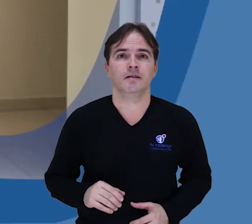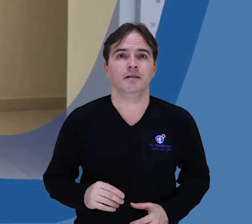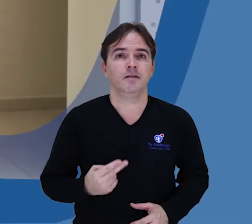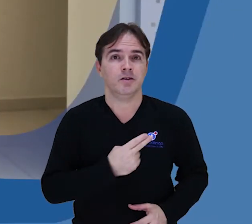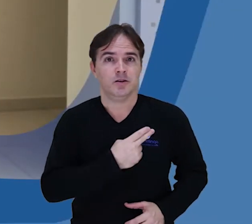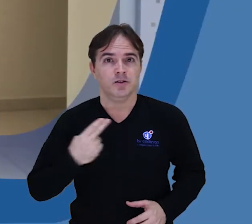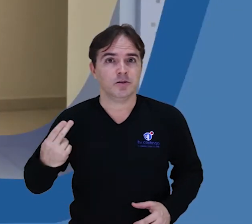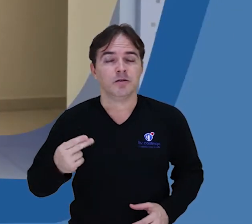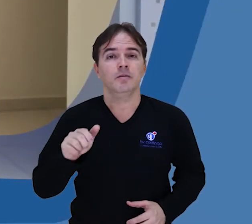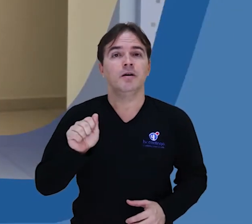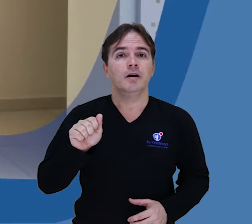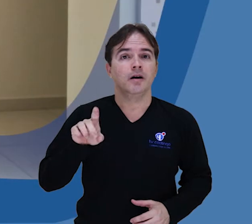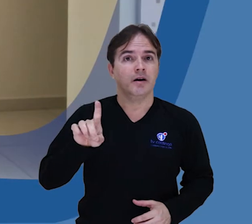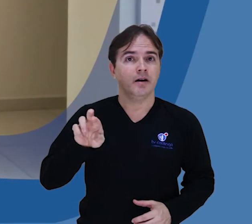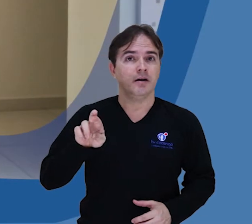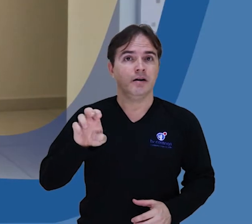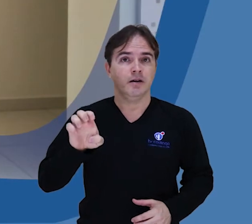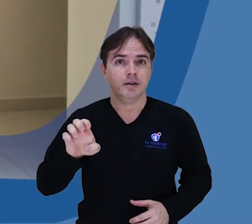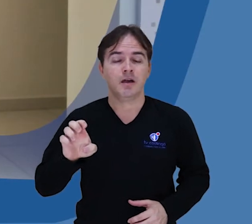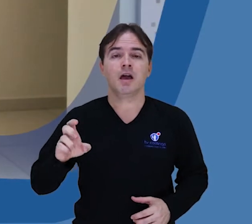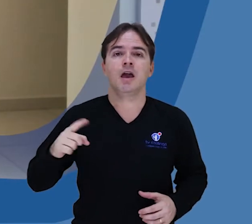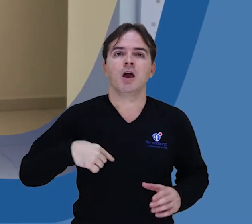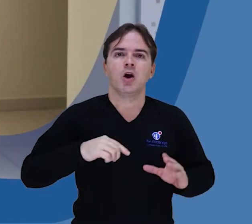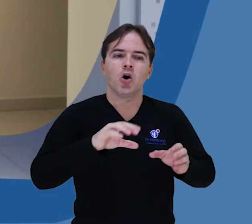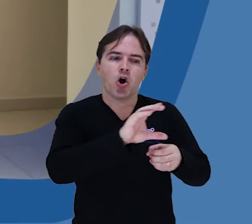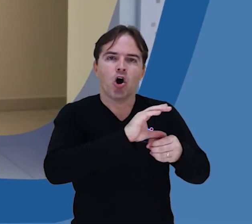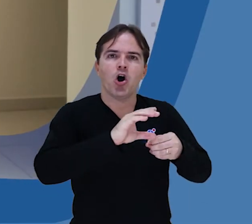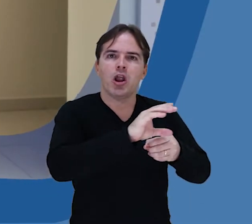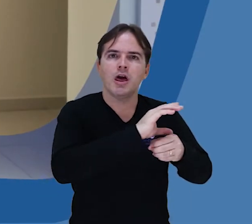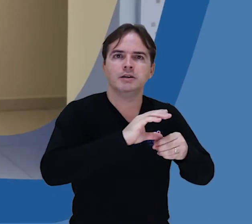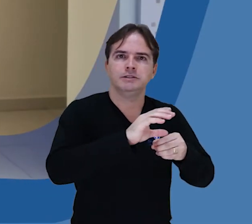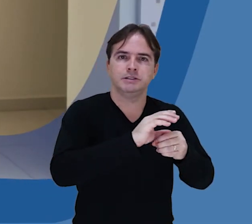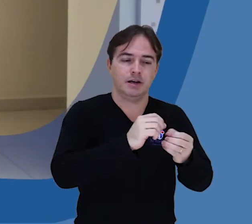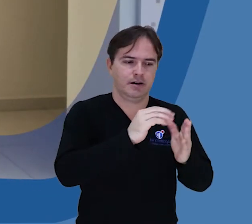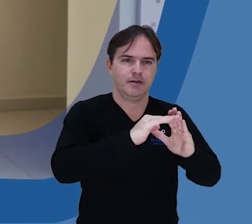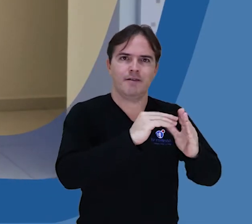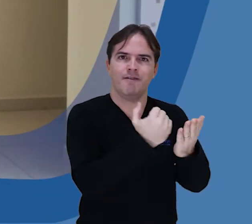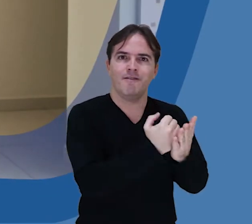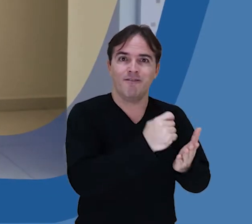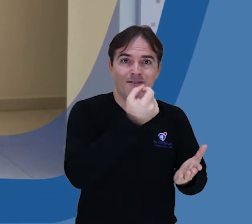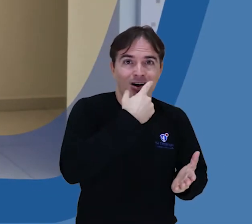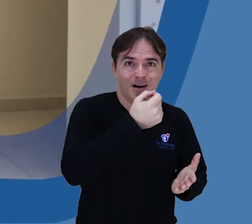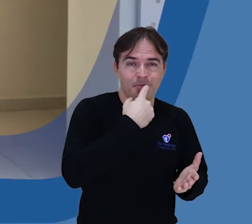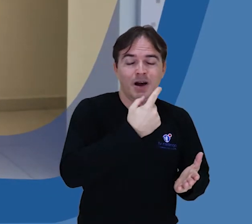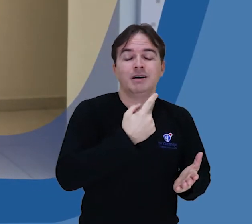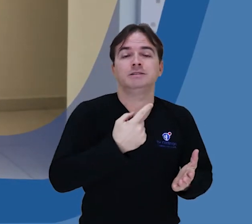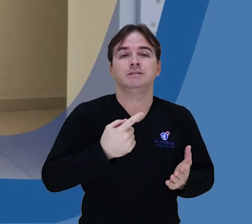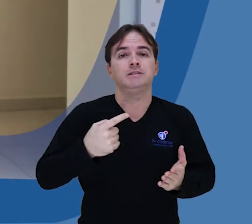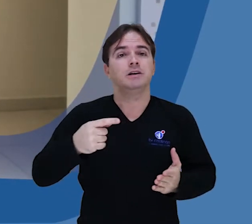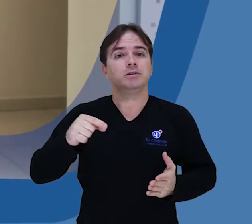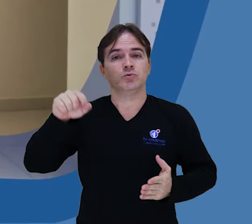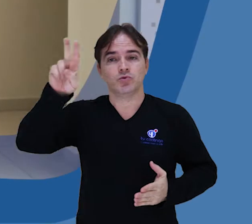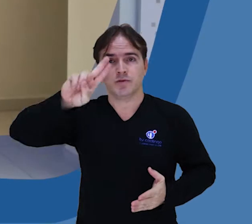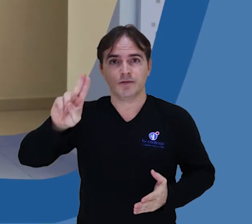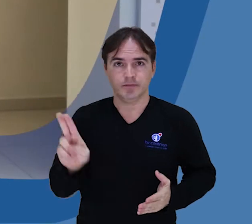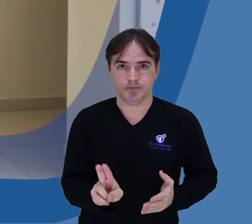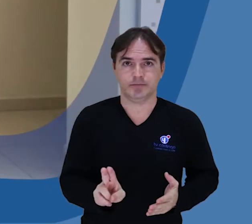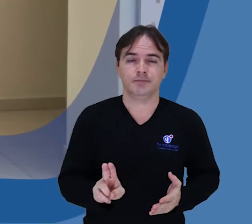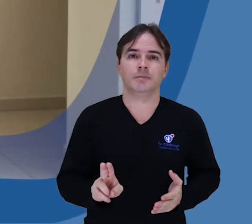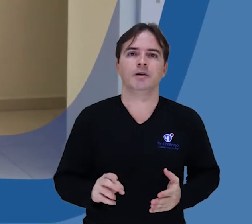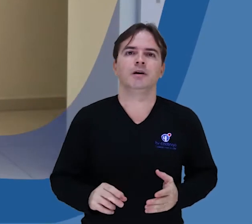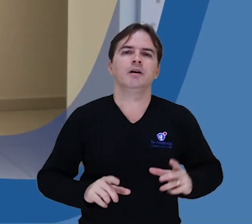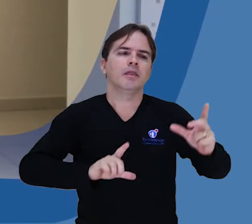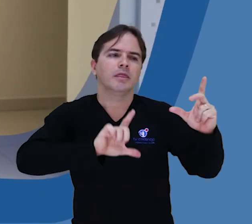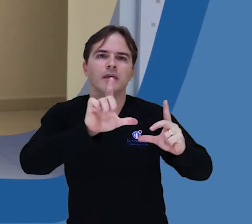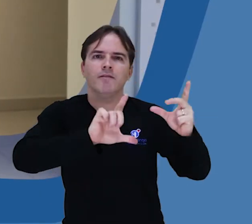Eu sou André Santos, professor do Colegiado de Farmácia da Universidade Federal do Vale do São Francisco. Eu